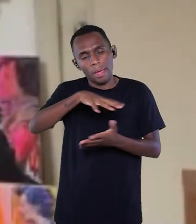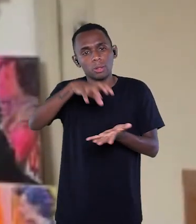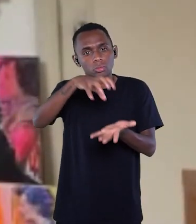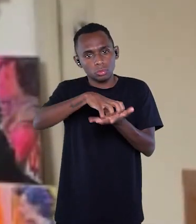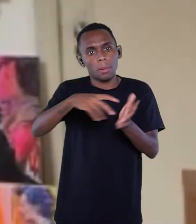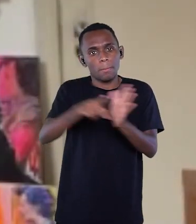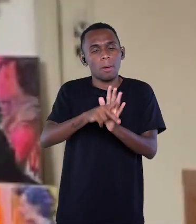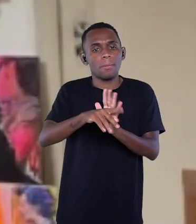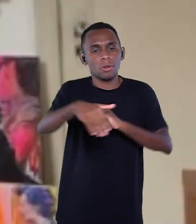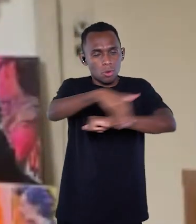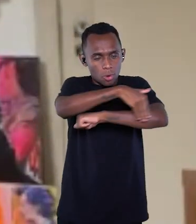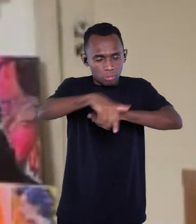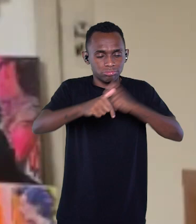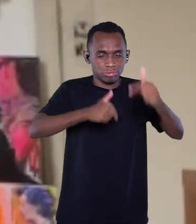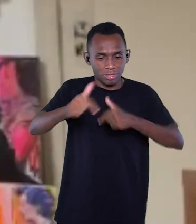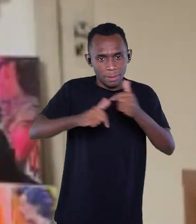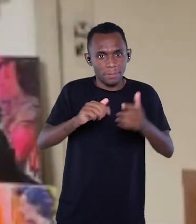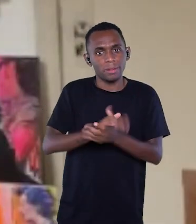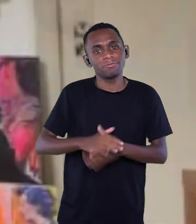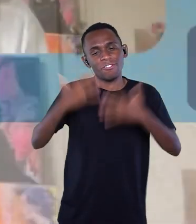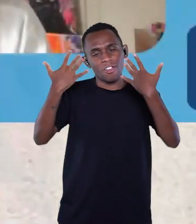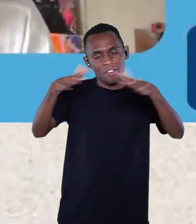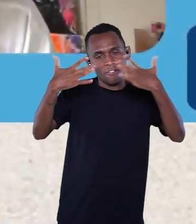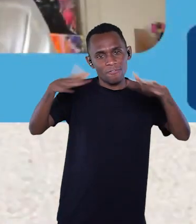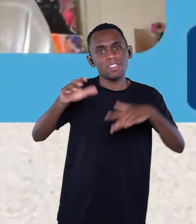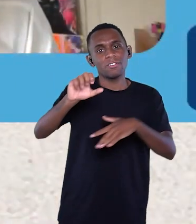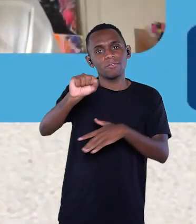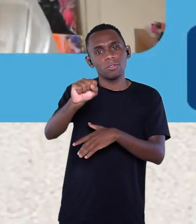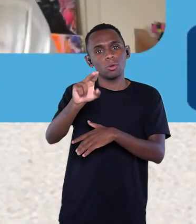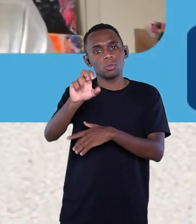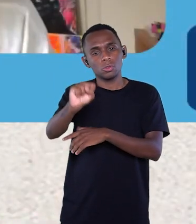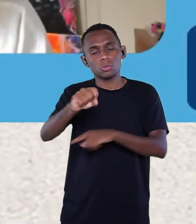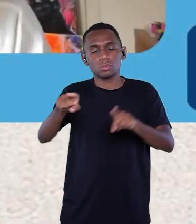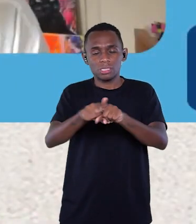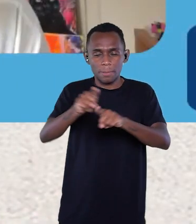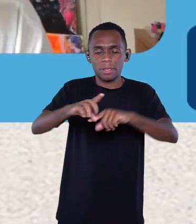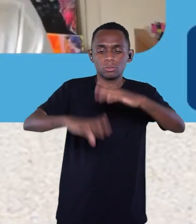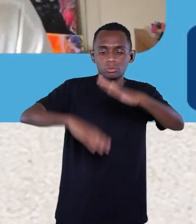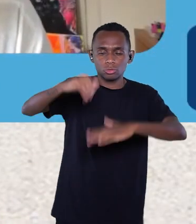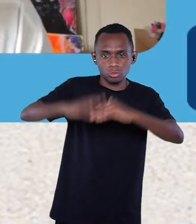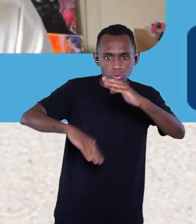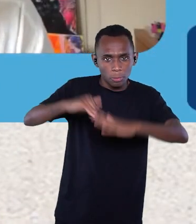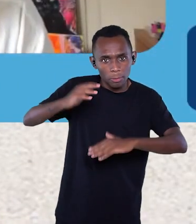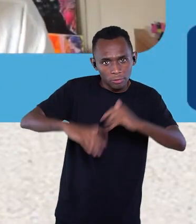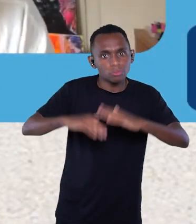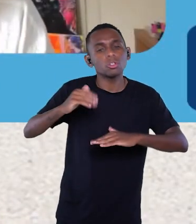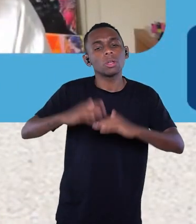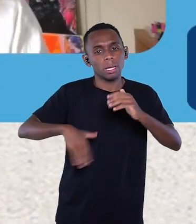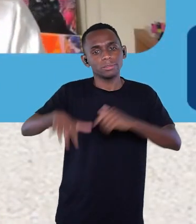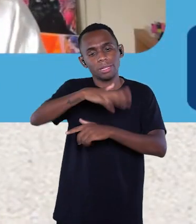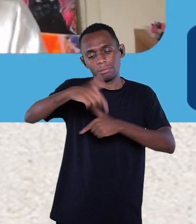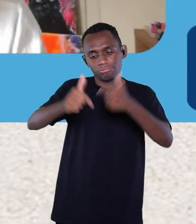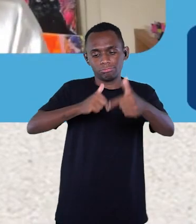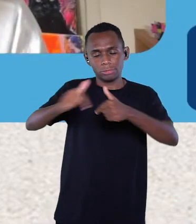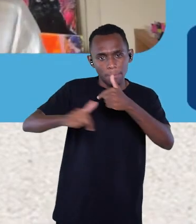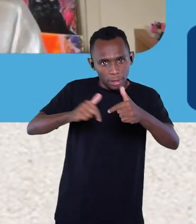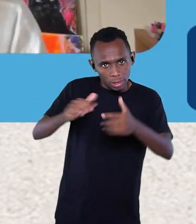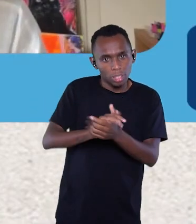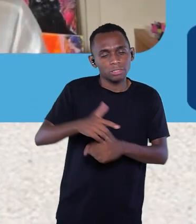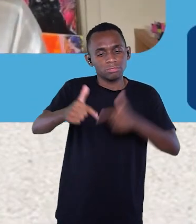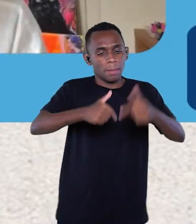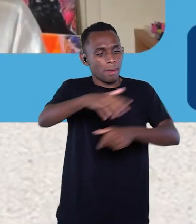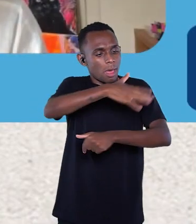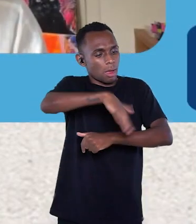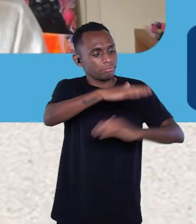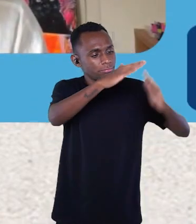agora, assim, como Viva o SUS e viva os profissionais, né, que como você se propõe a trabalhar com